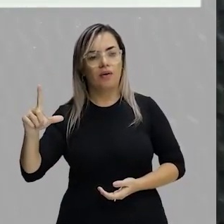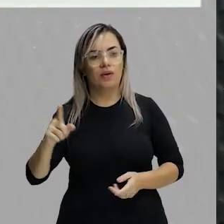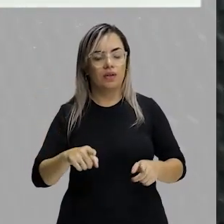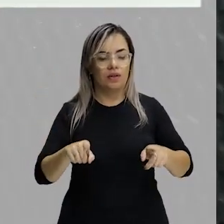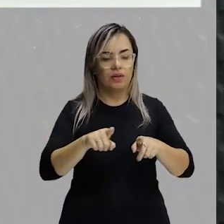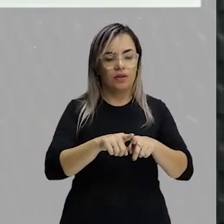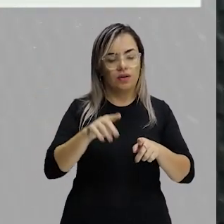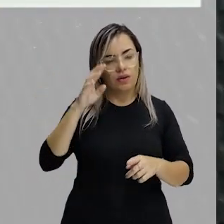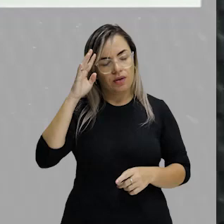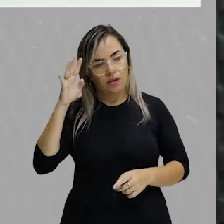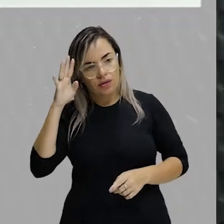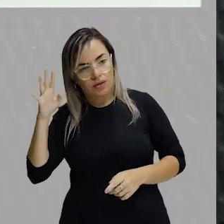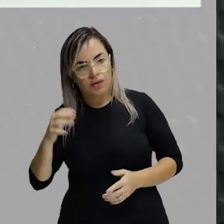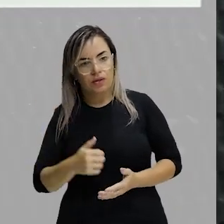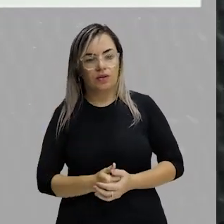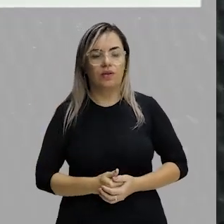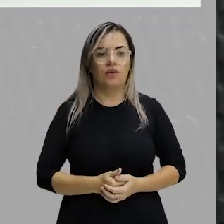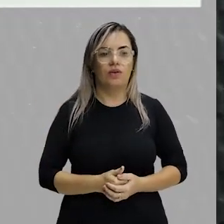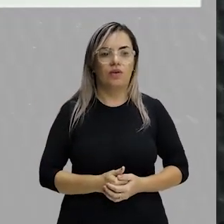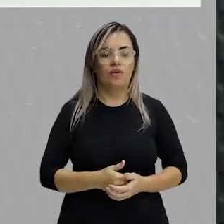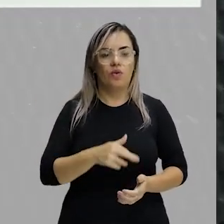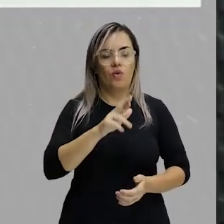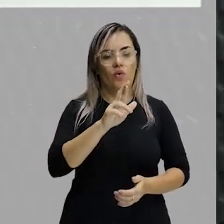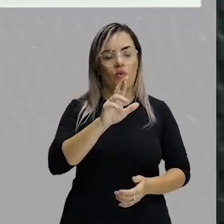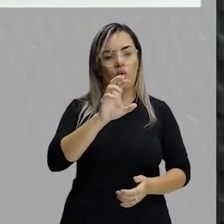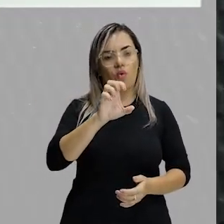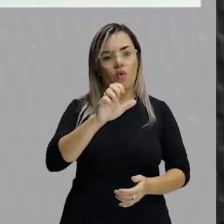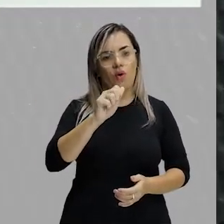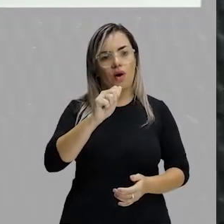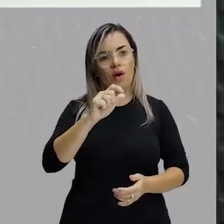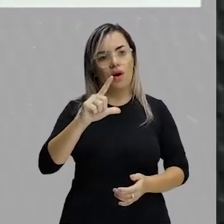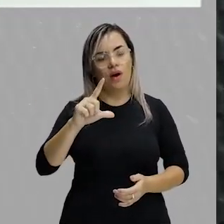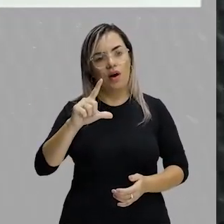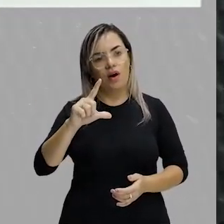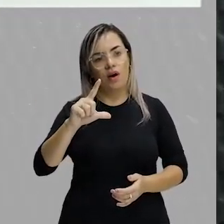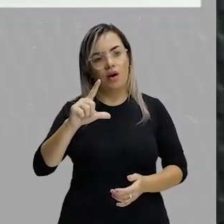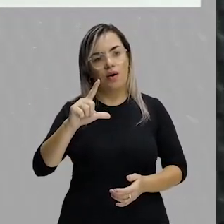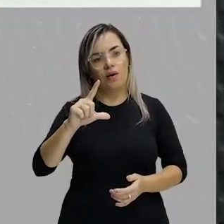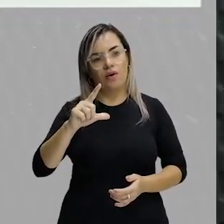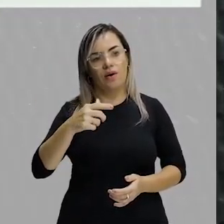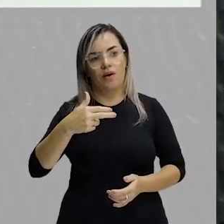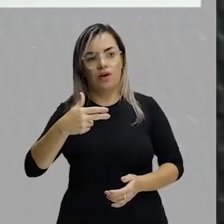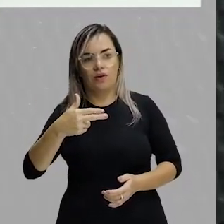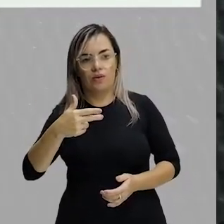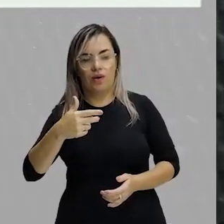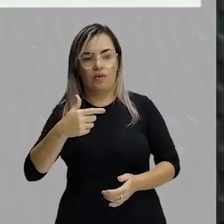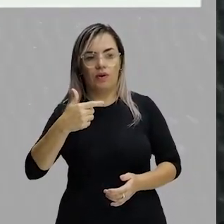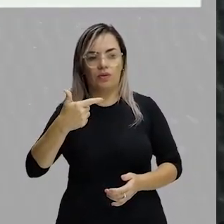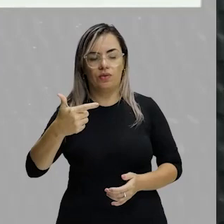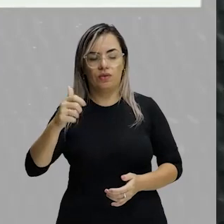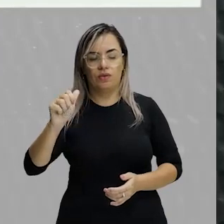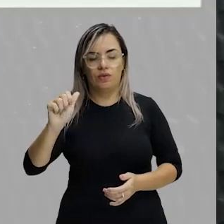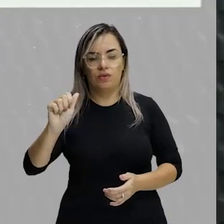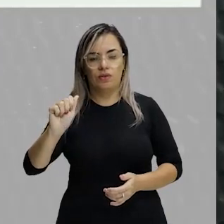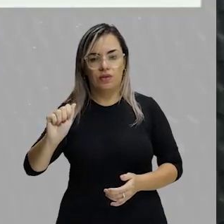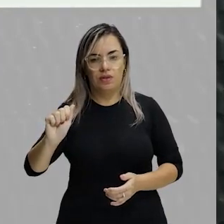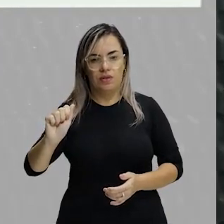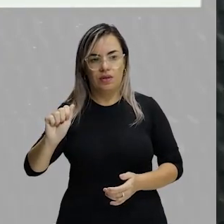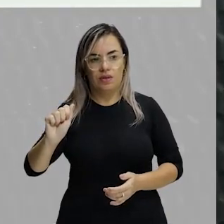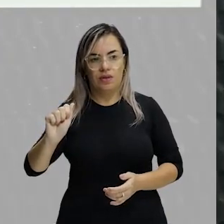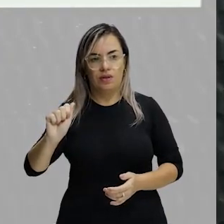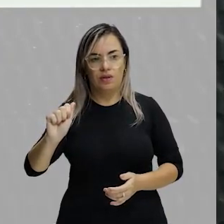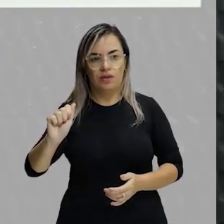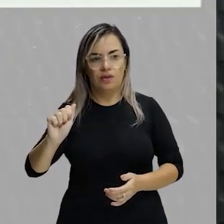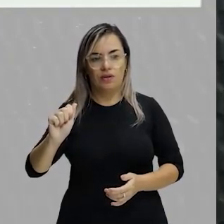vale 2 vezes A e o eixo imaginário vale 2 vezes B.